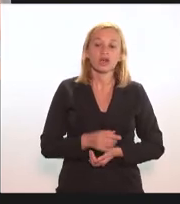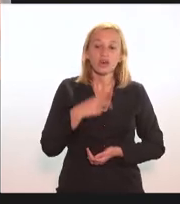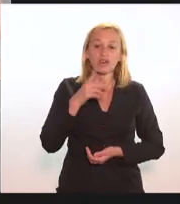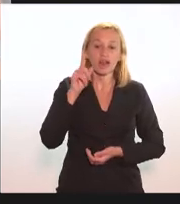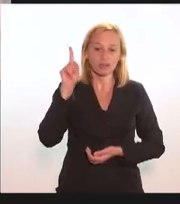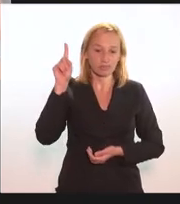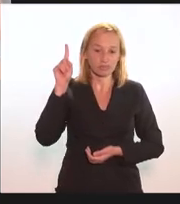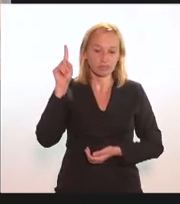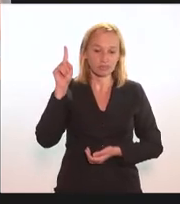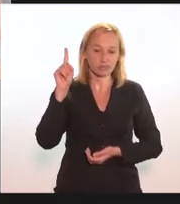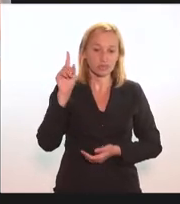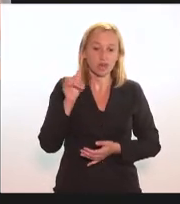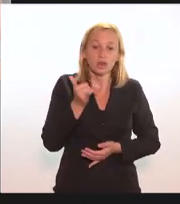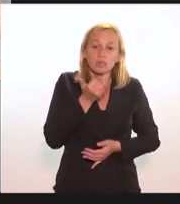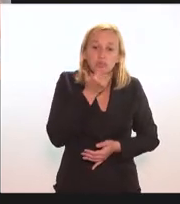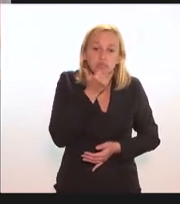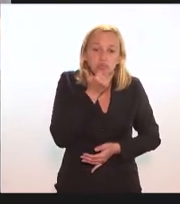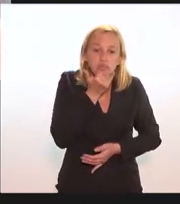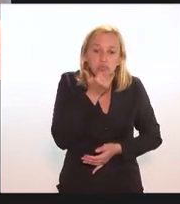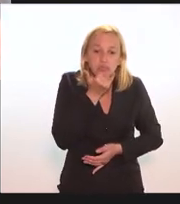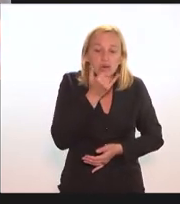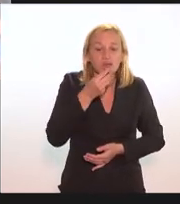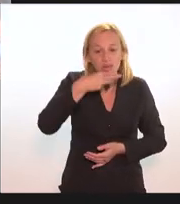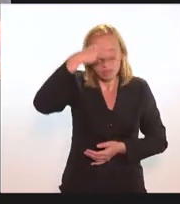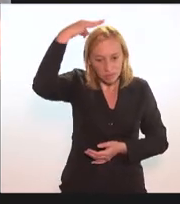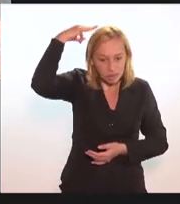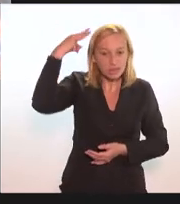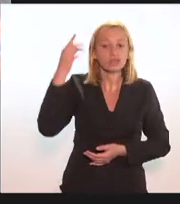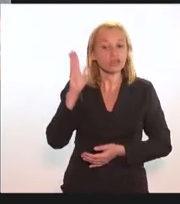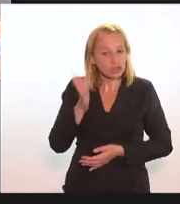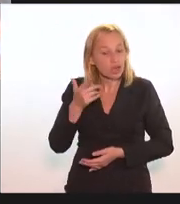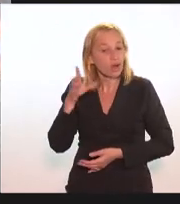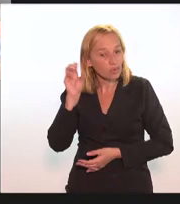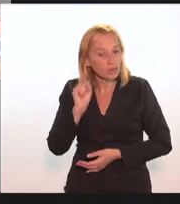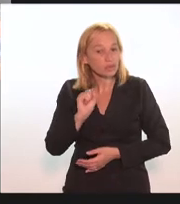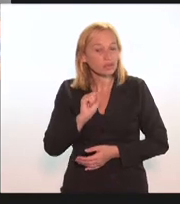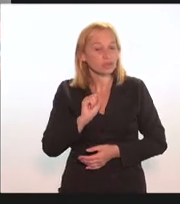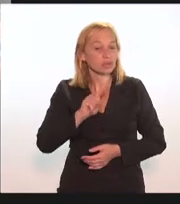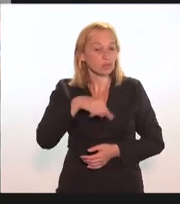também. Me perdoe, Márcio Pacheco. Eu já te ouvi, Mauro, depois dos deputados.